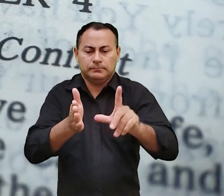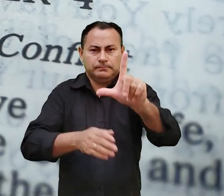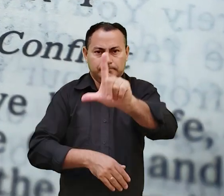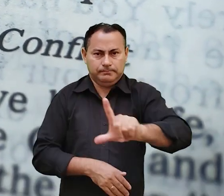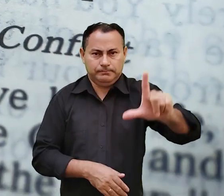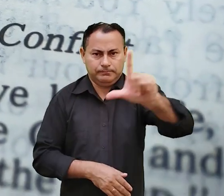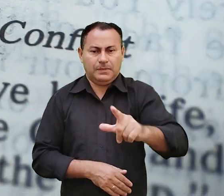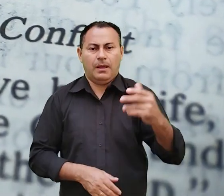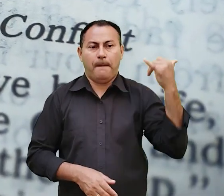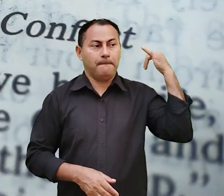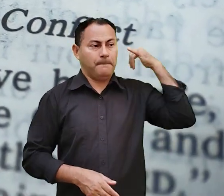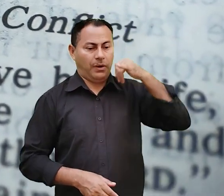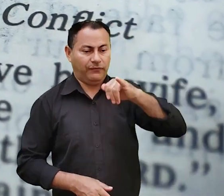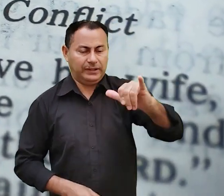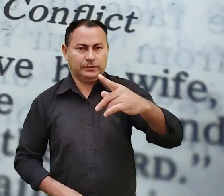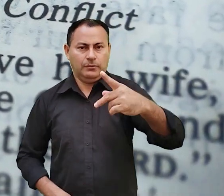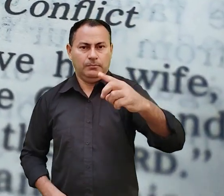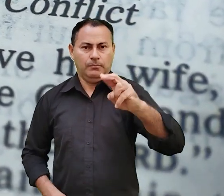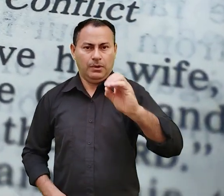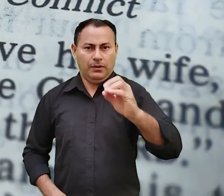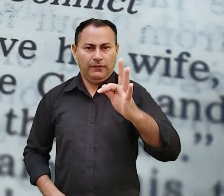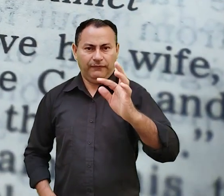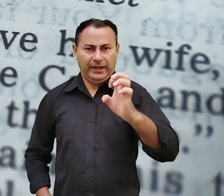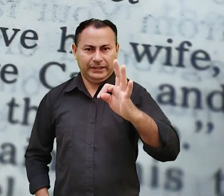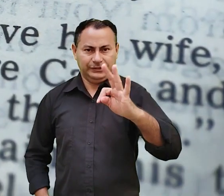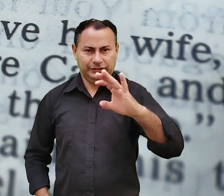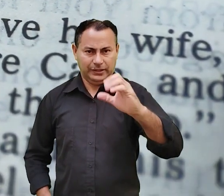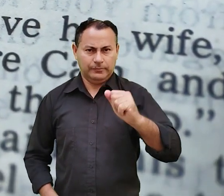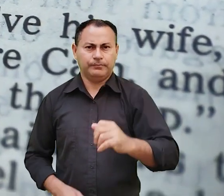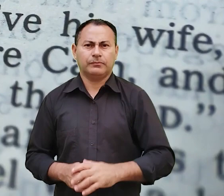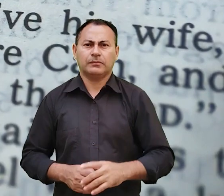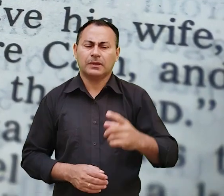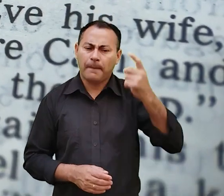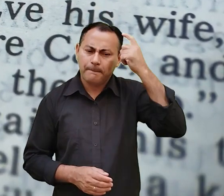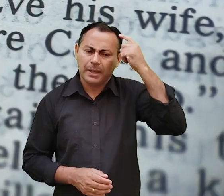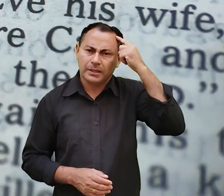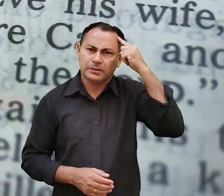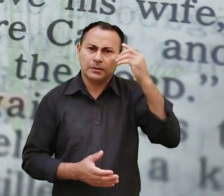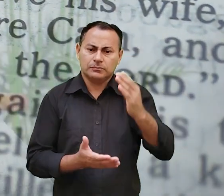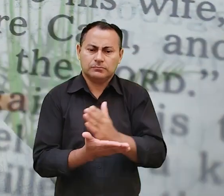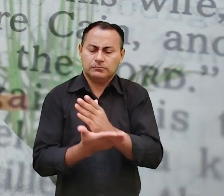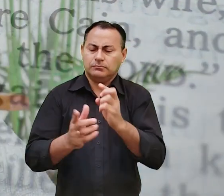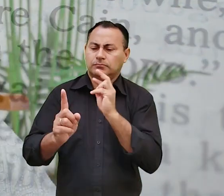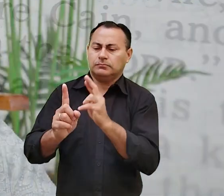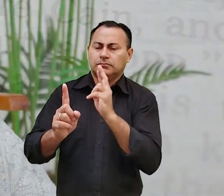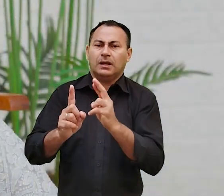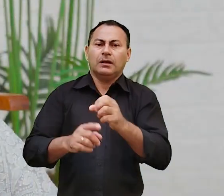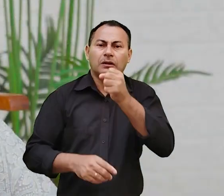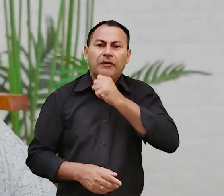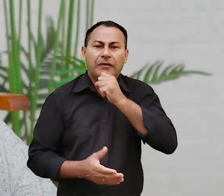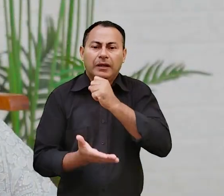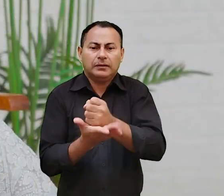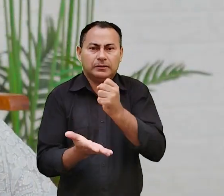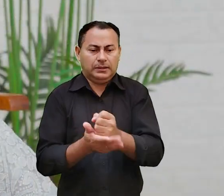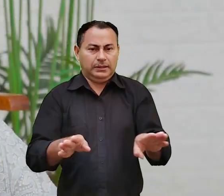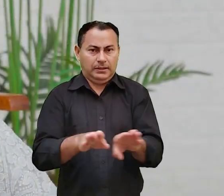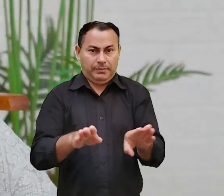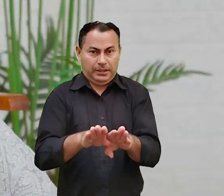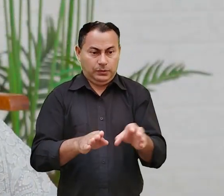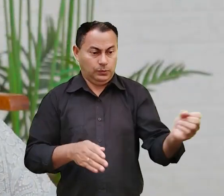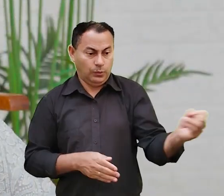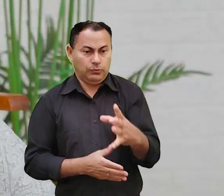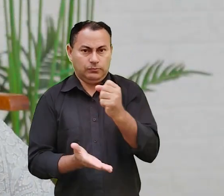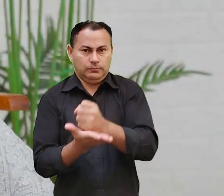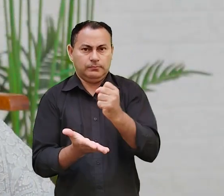à literatura profética. Quando penso em uma dessas referências do Velho Testamento no Novo